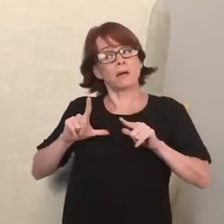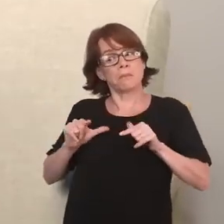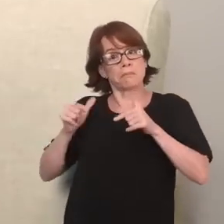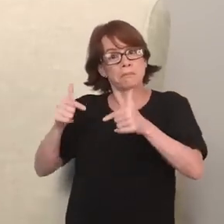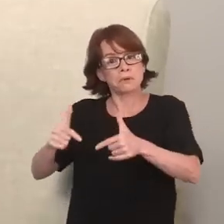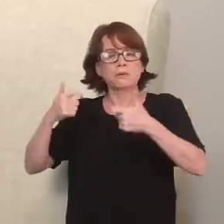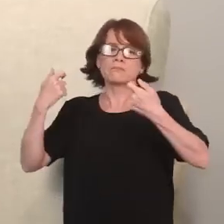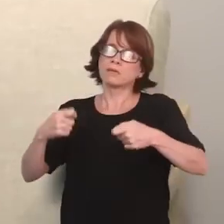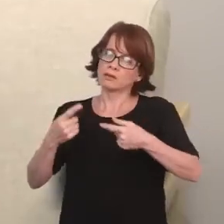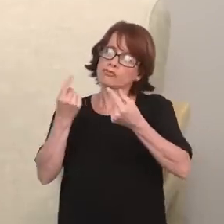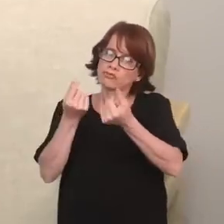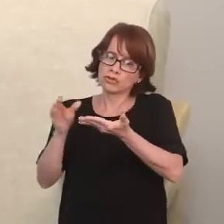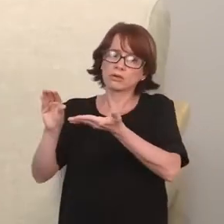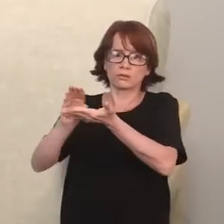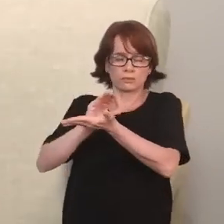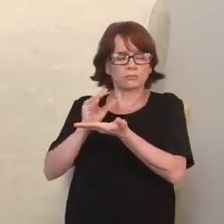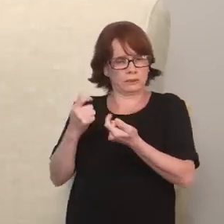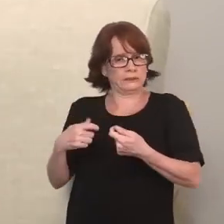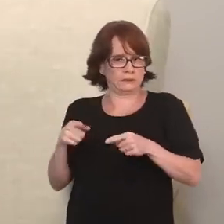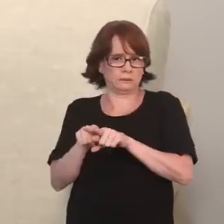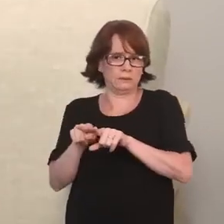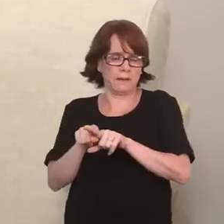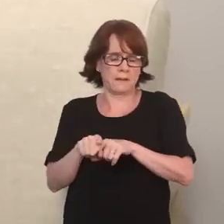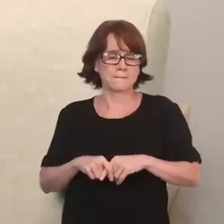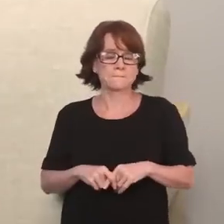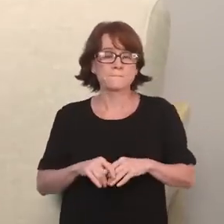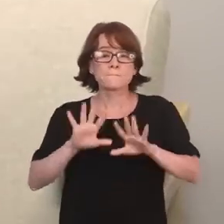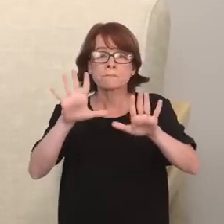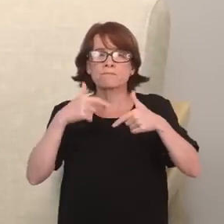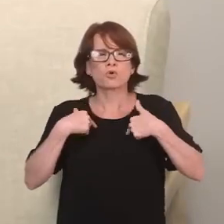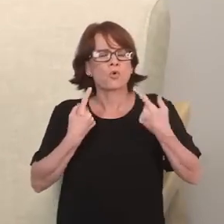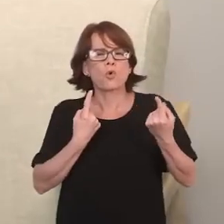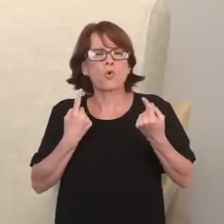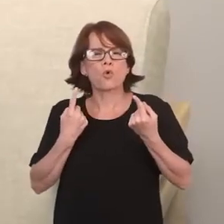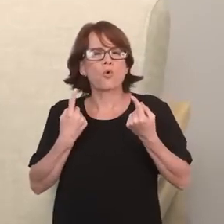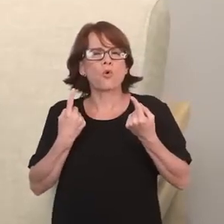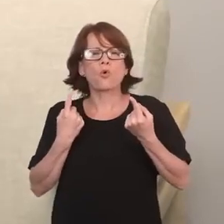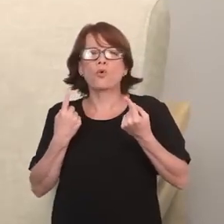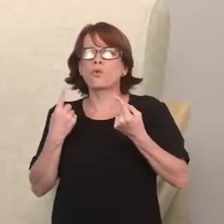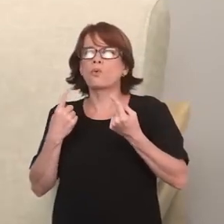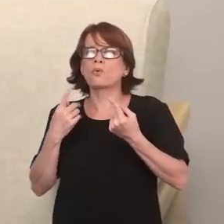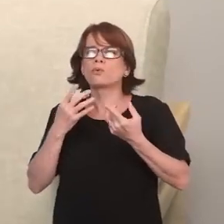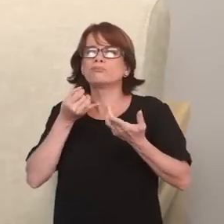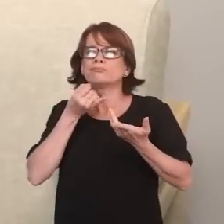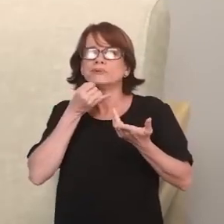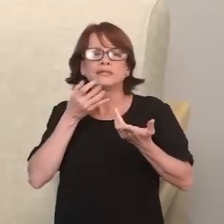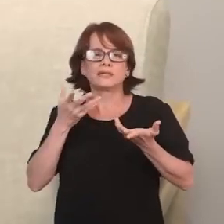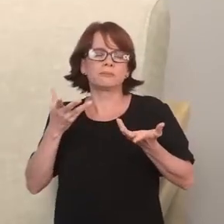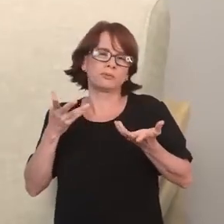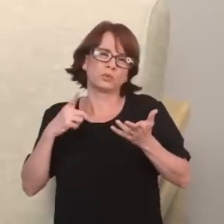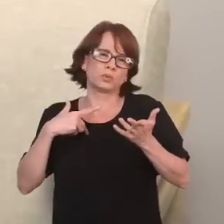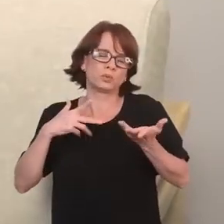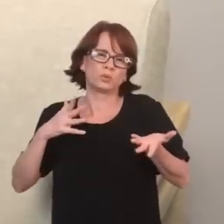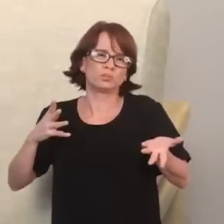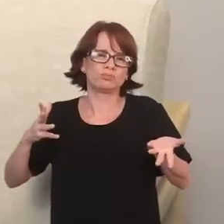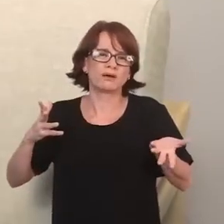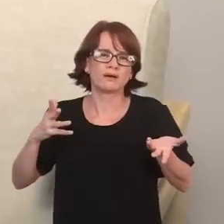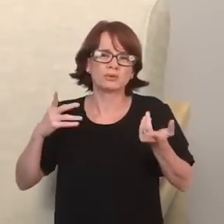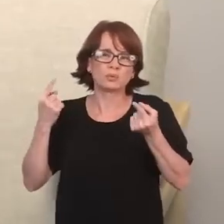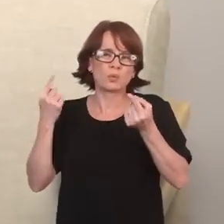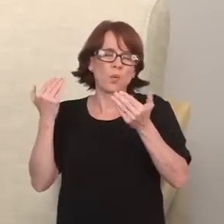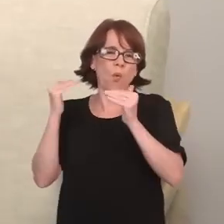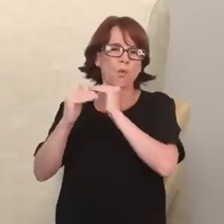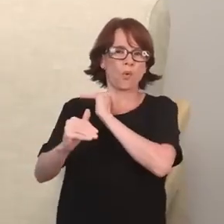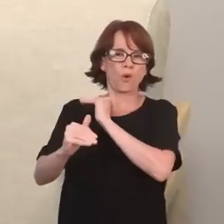sou totalmente contra essa maneira que é hoje em dia, né, como são feitas campanhas com recursos